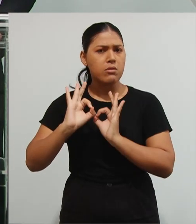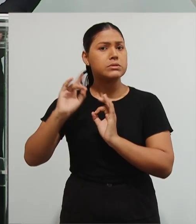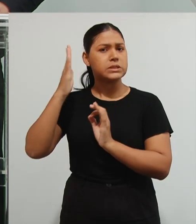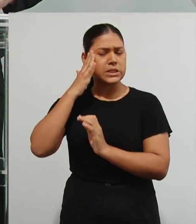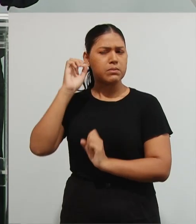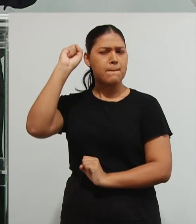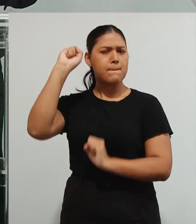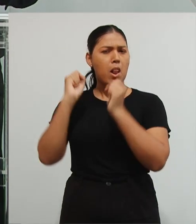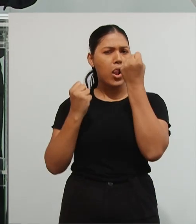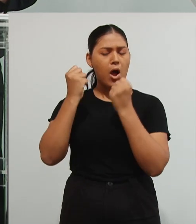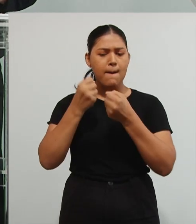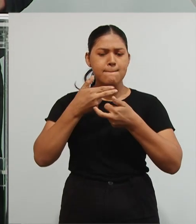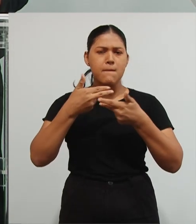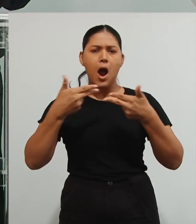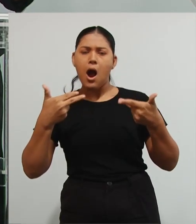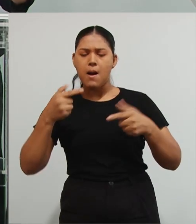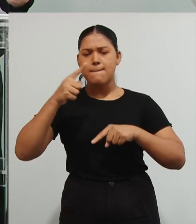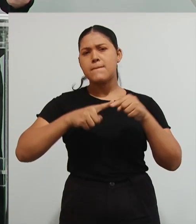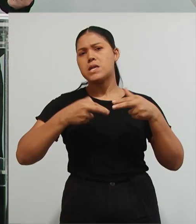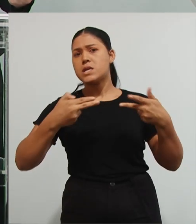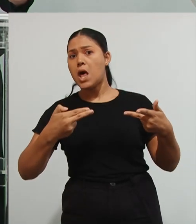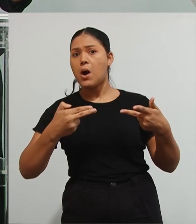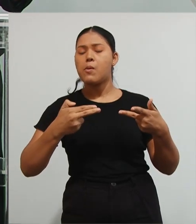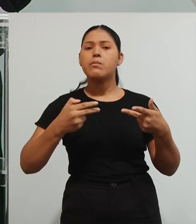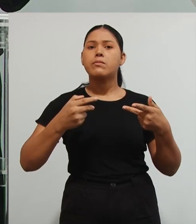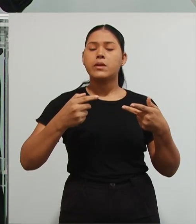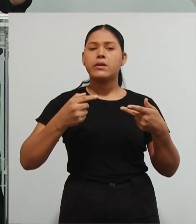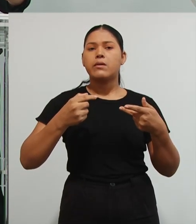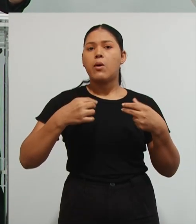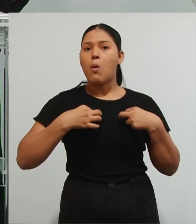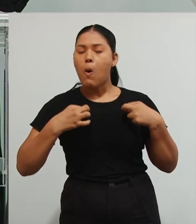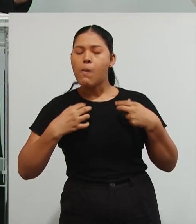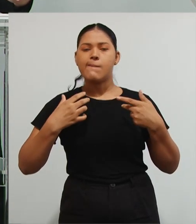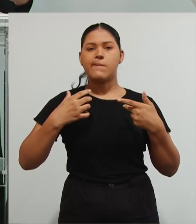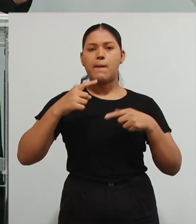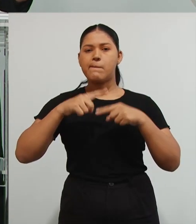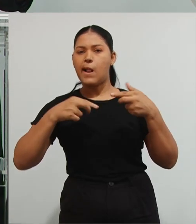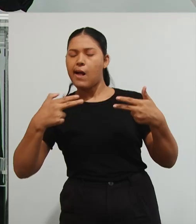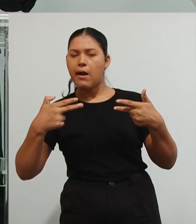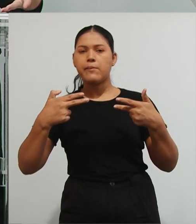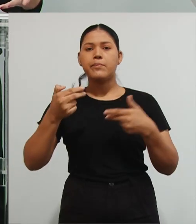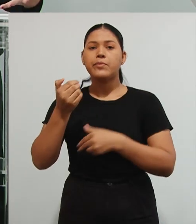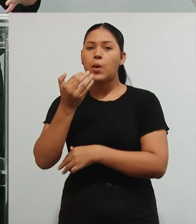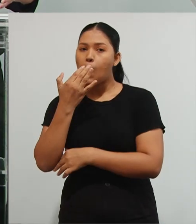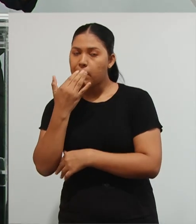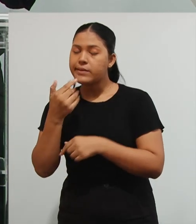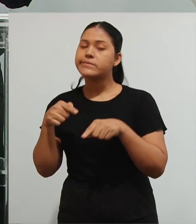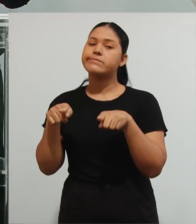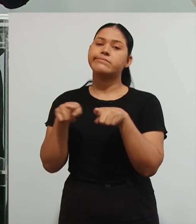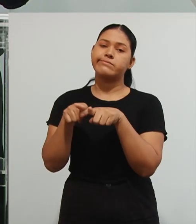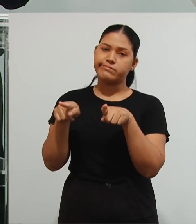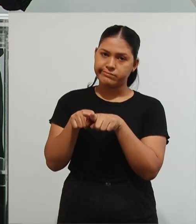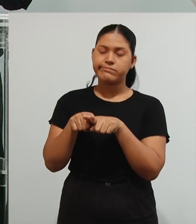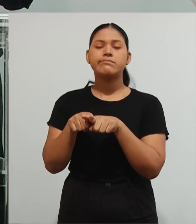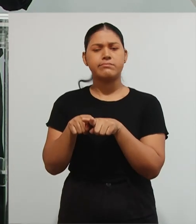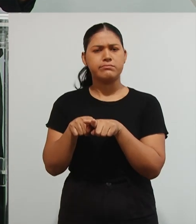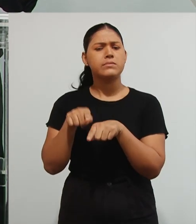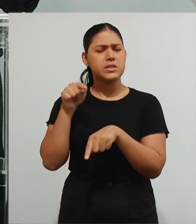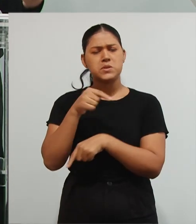que consome e fala sobre a especialização produtiva. Gente, na prática a gente sabe que muita coisa desse princípio